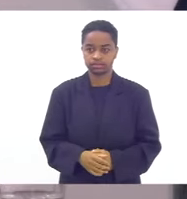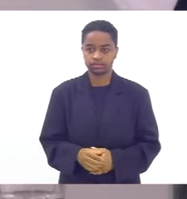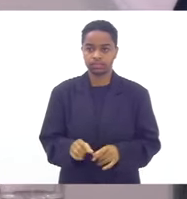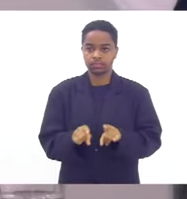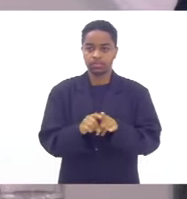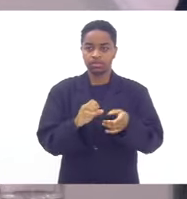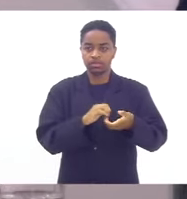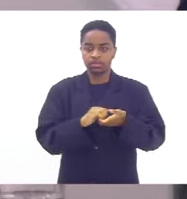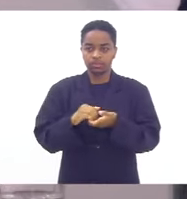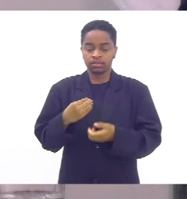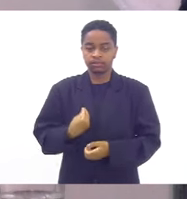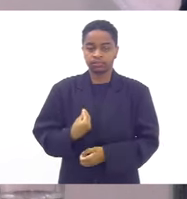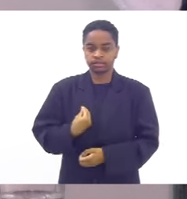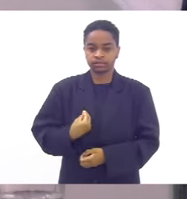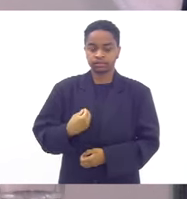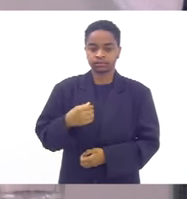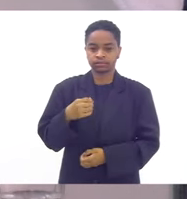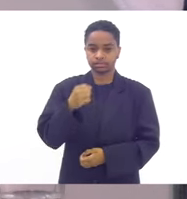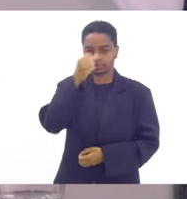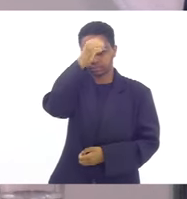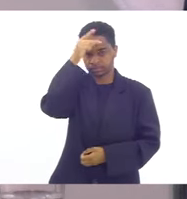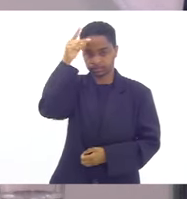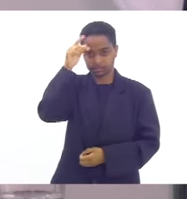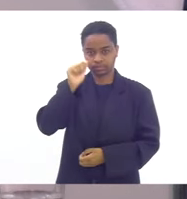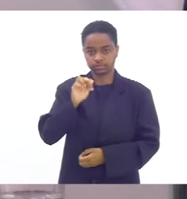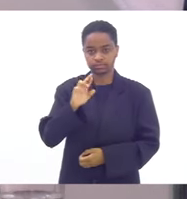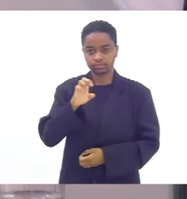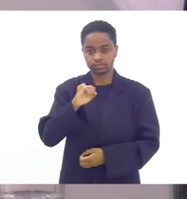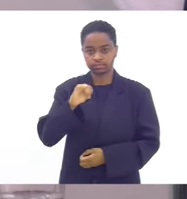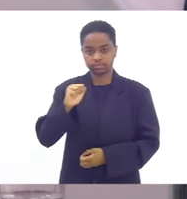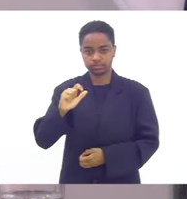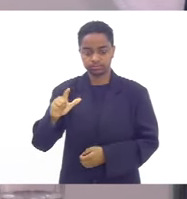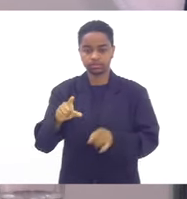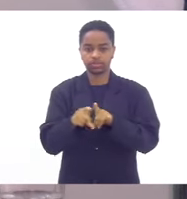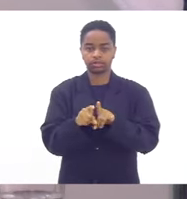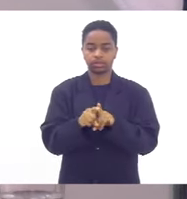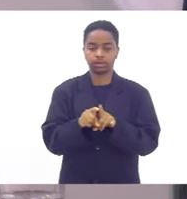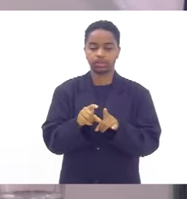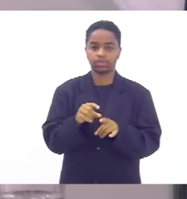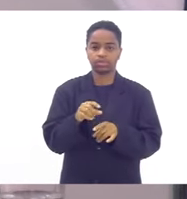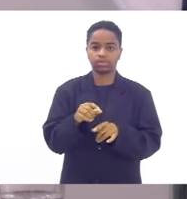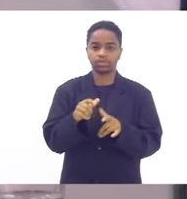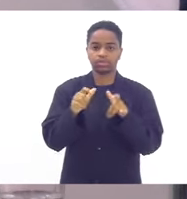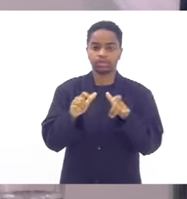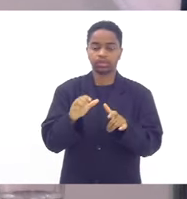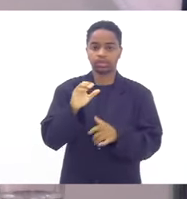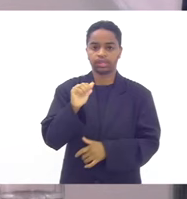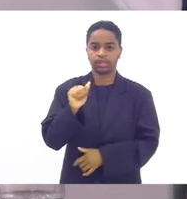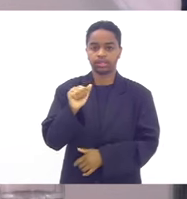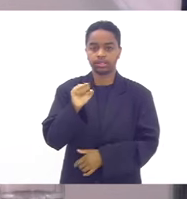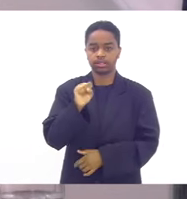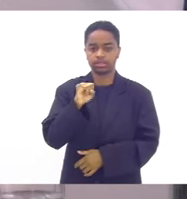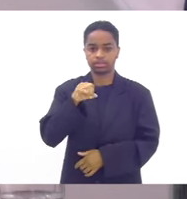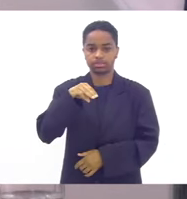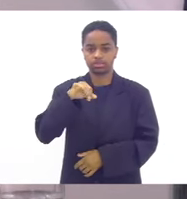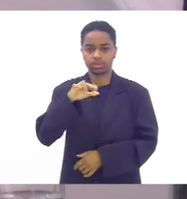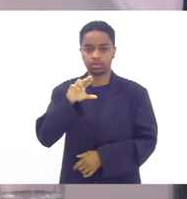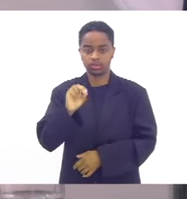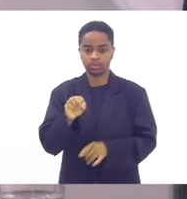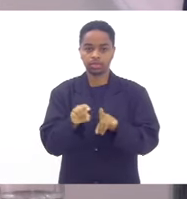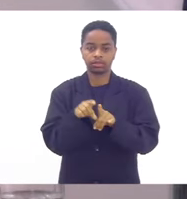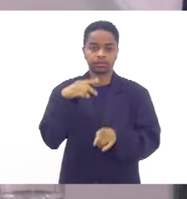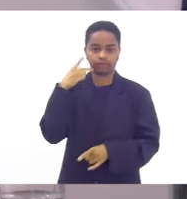Saudar a presença aqui do prefeito Gutinho de Areal, prefeito Ramon de Casimiro de Abreu, também dos vereadores Maria de